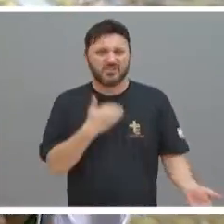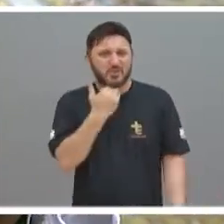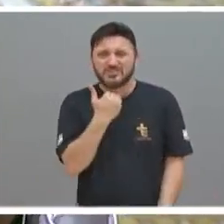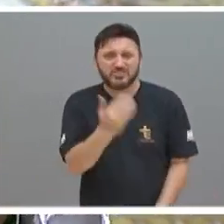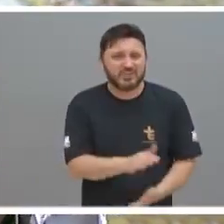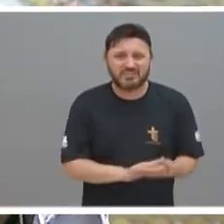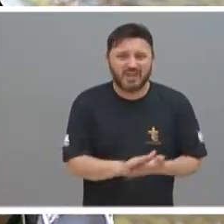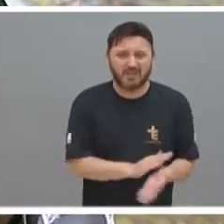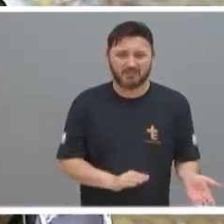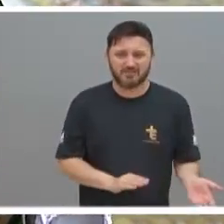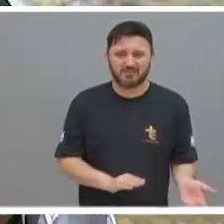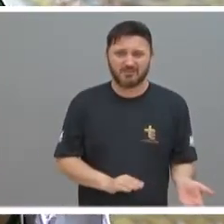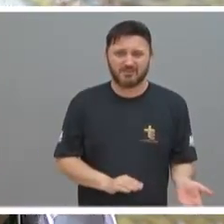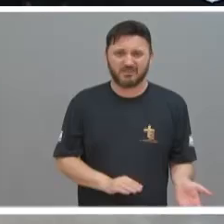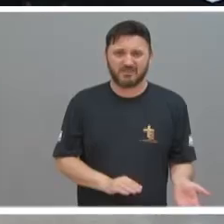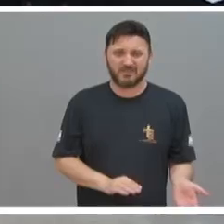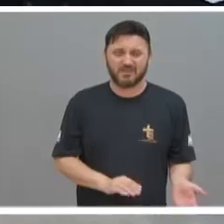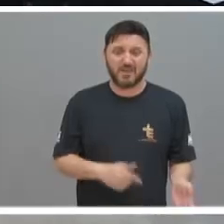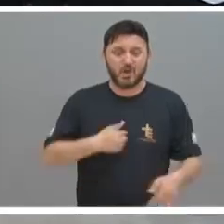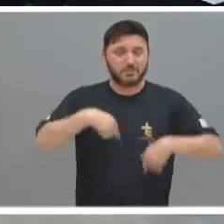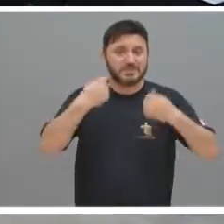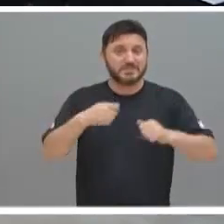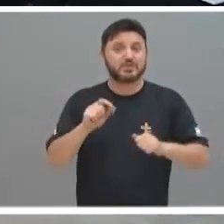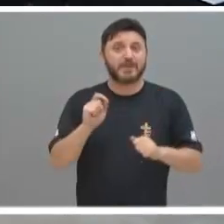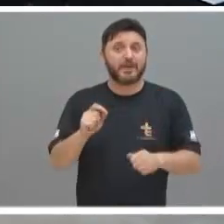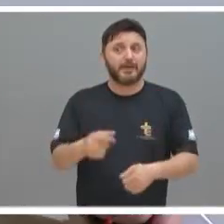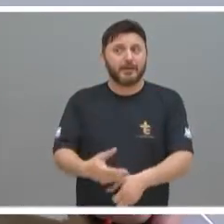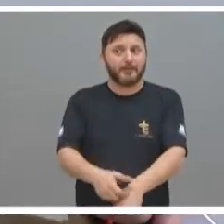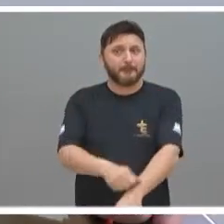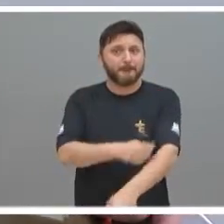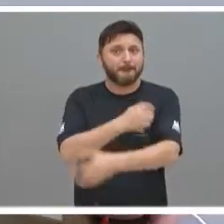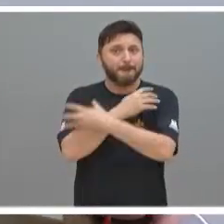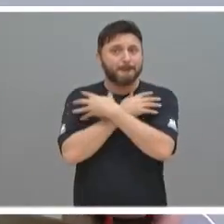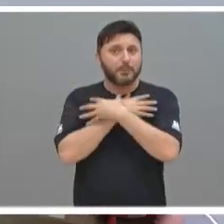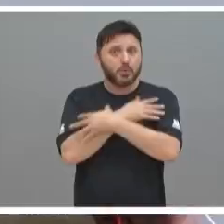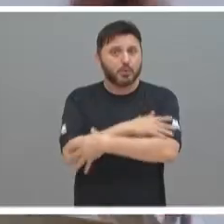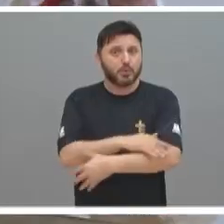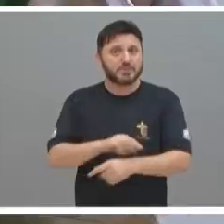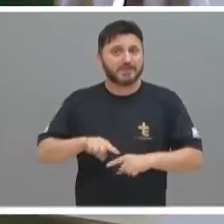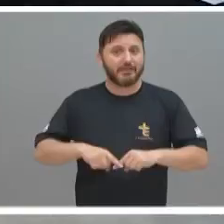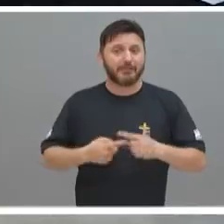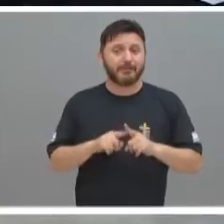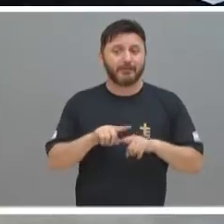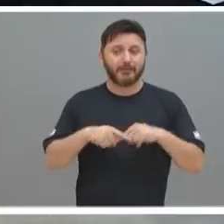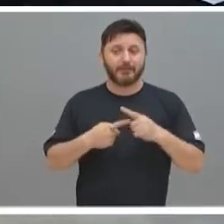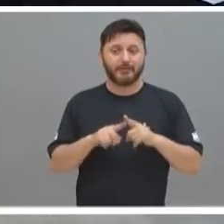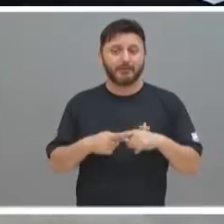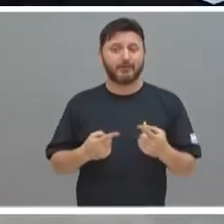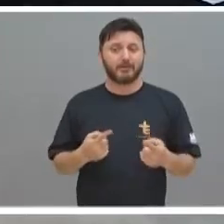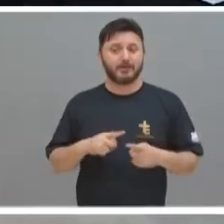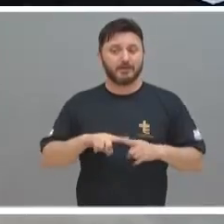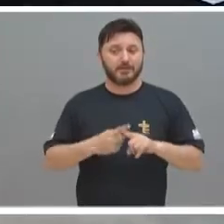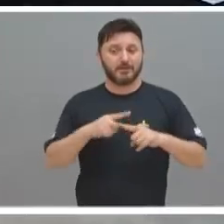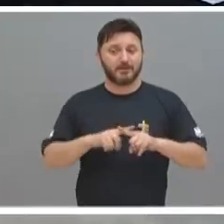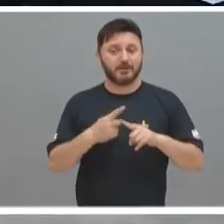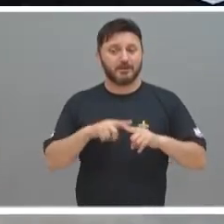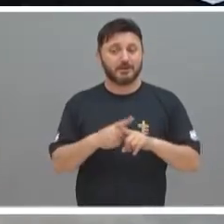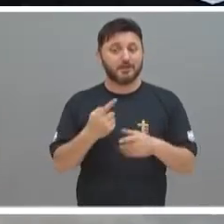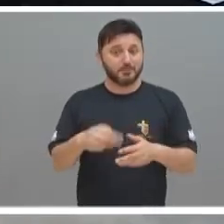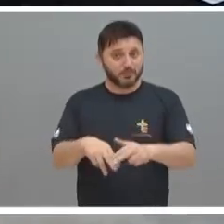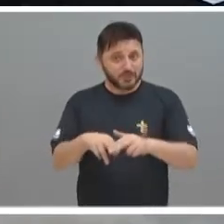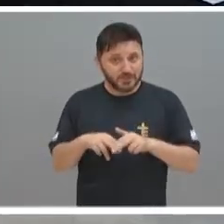blusa, eu estou precisando, aí você vai levar. Por isso que nós temos o braço